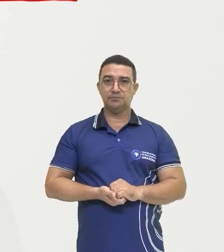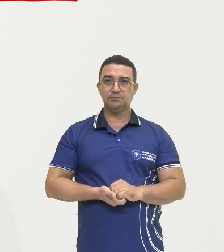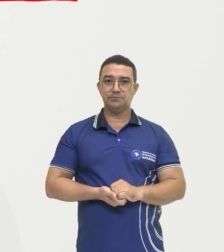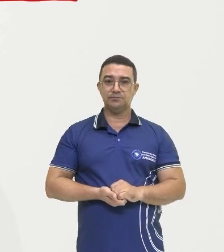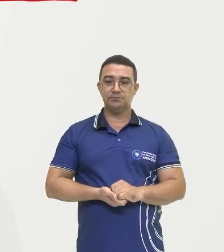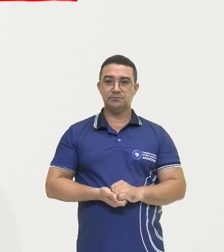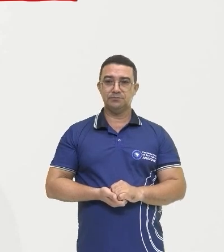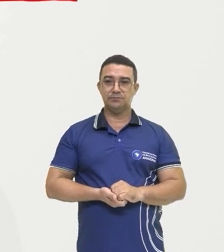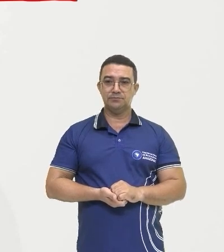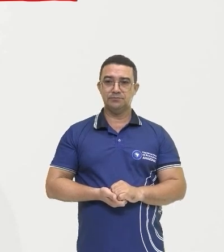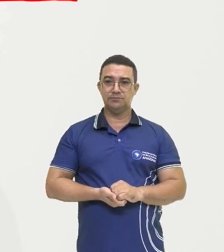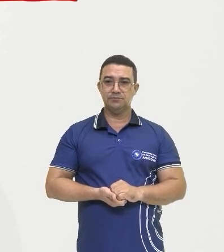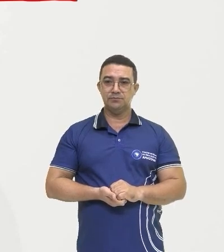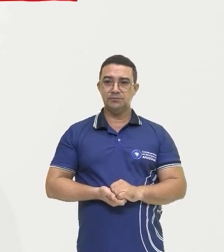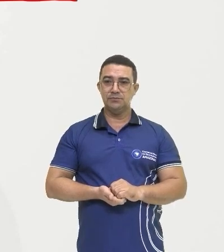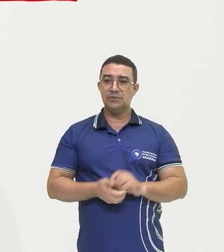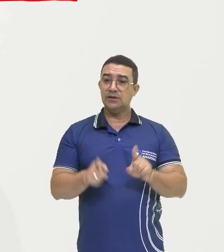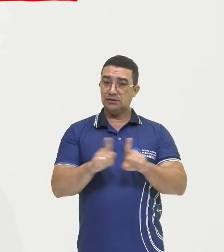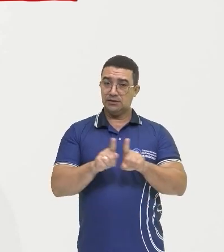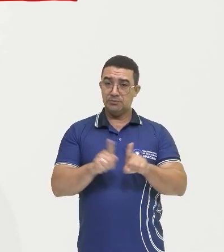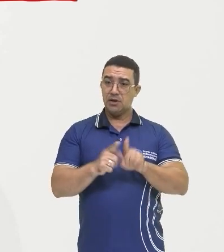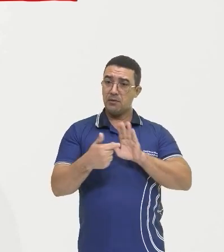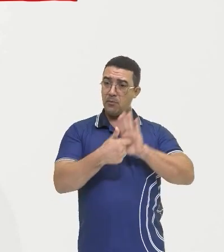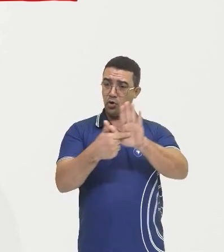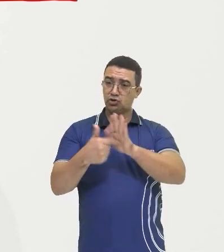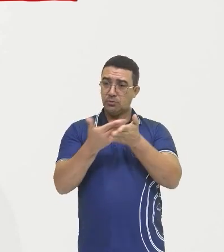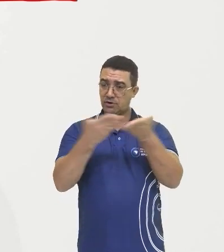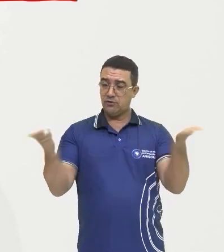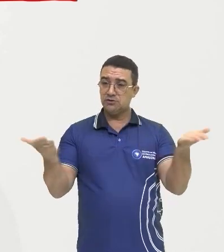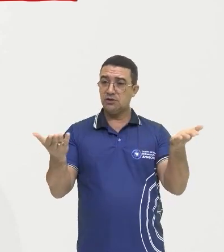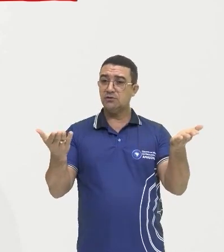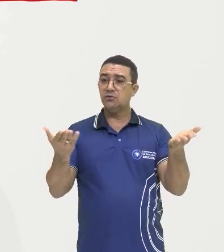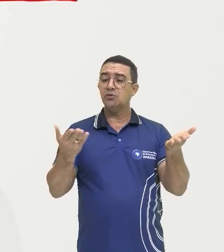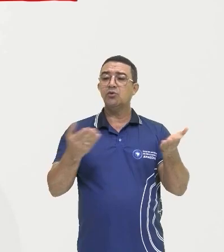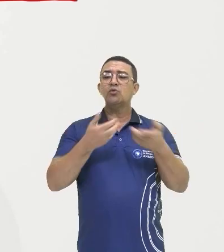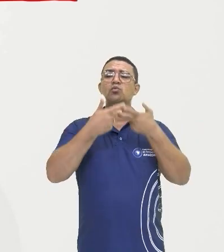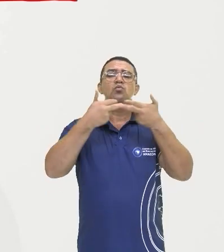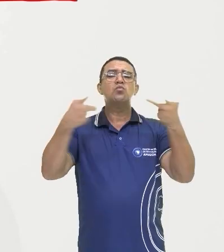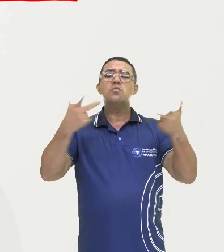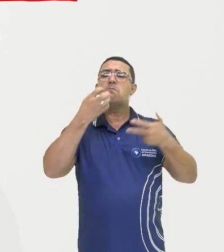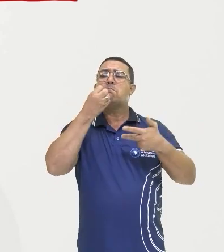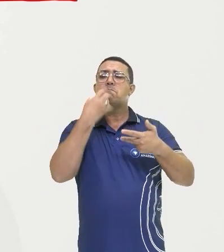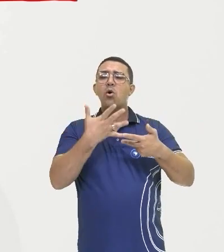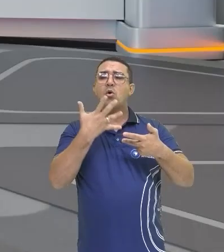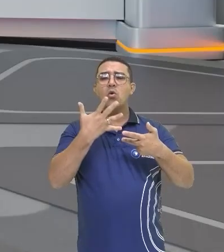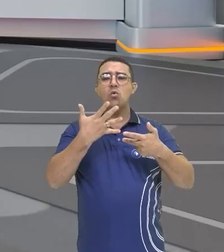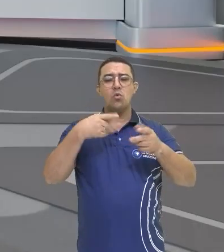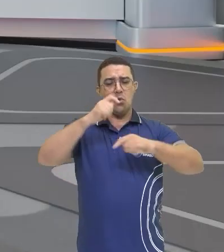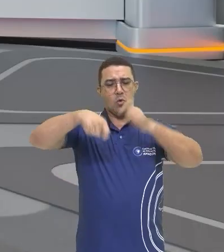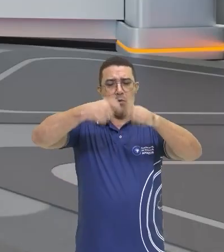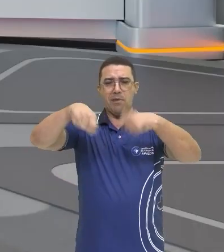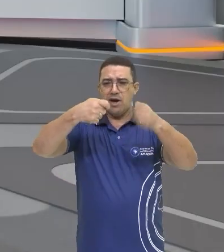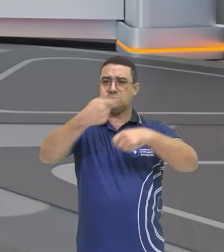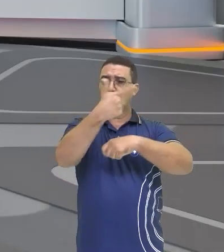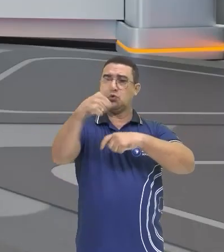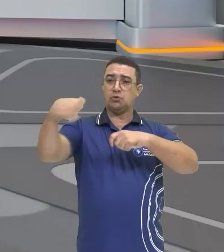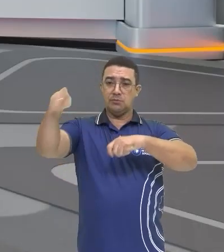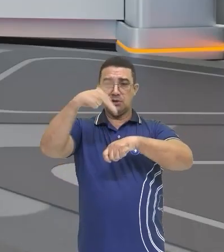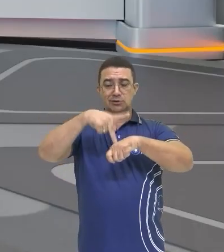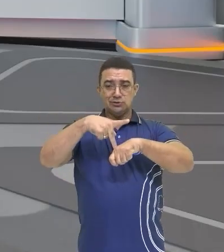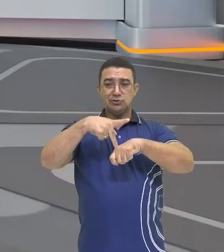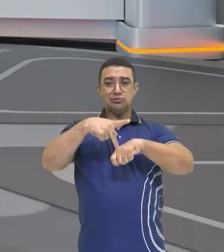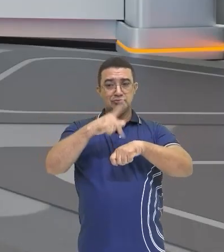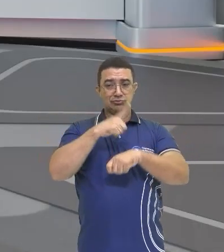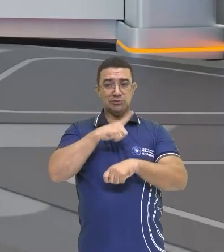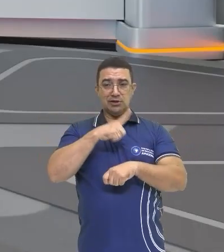a questão dos benefícios que o comércio internacional ele traz, tá certo? E olha só,